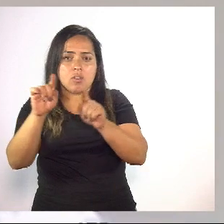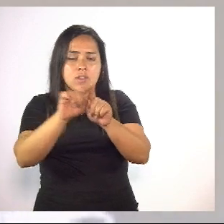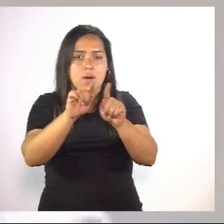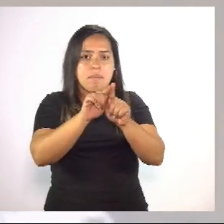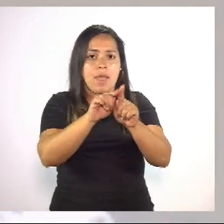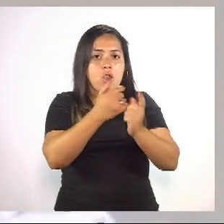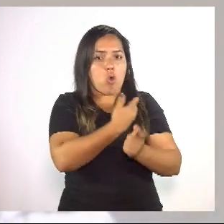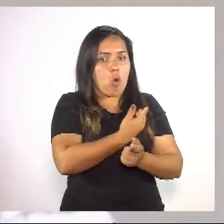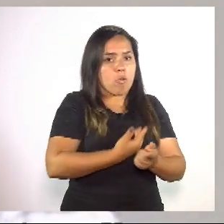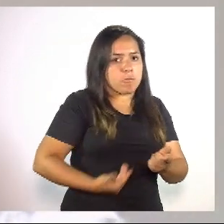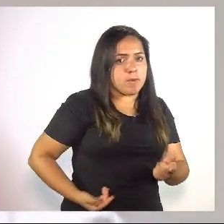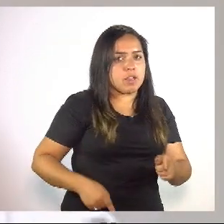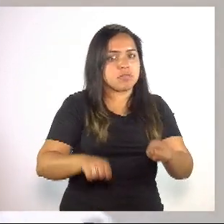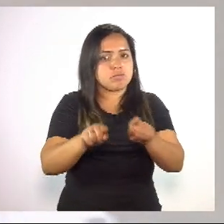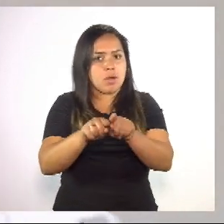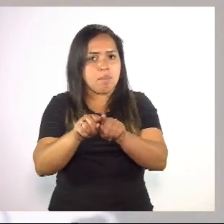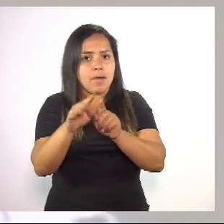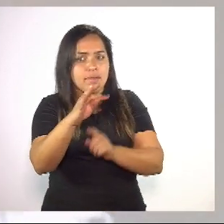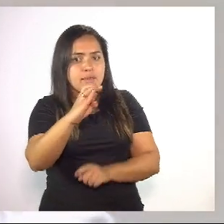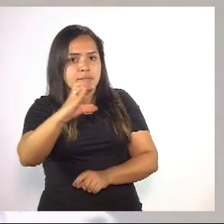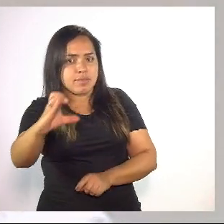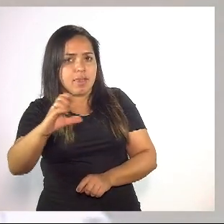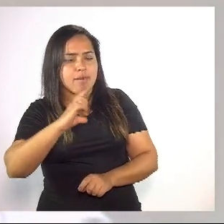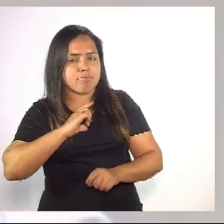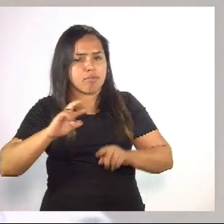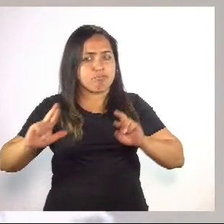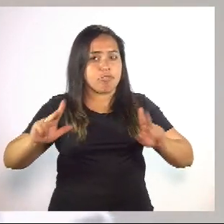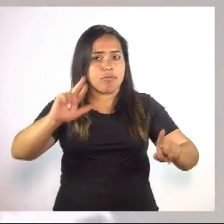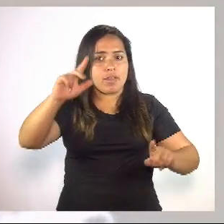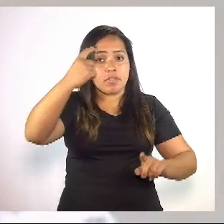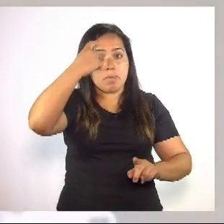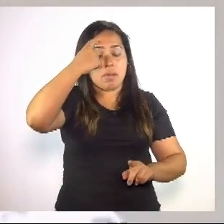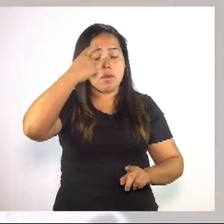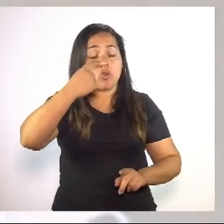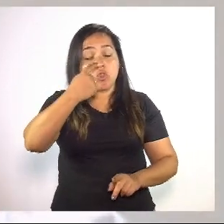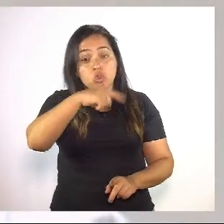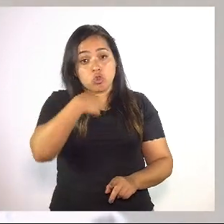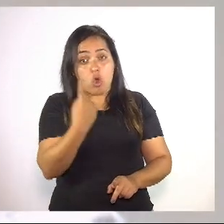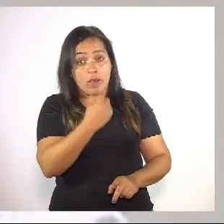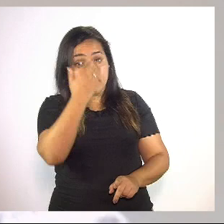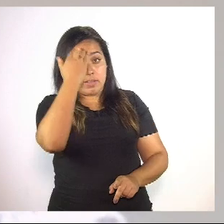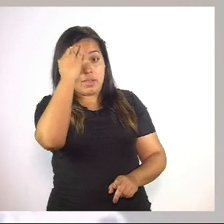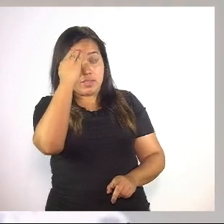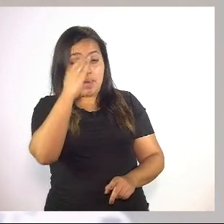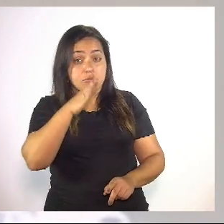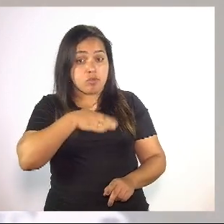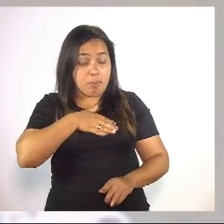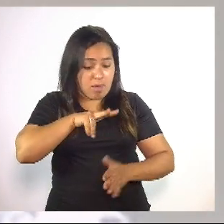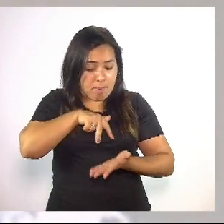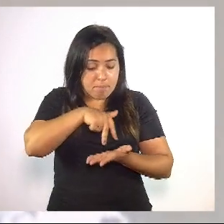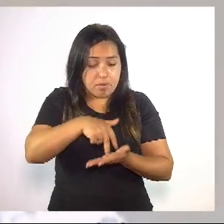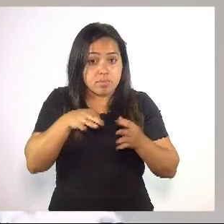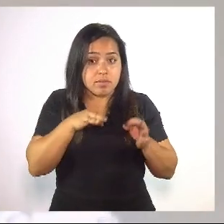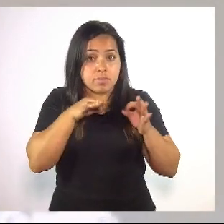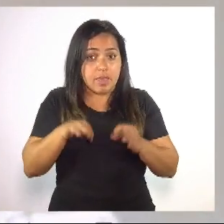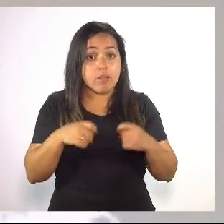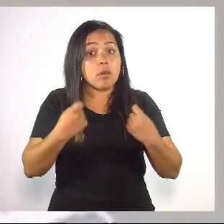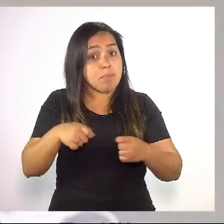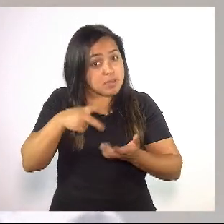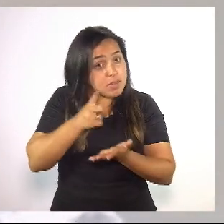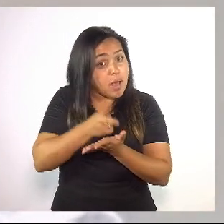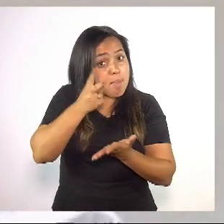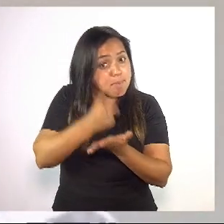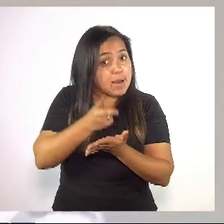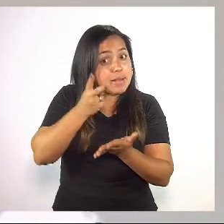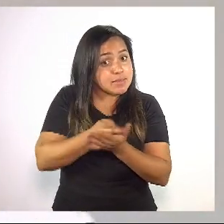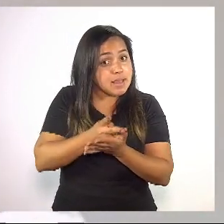está posta. Nós entendemos que nossa posição está correta e que nós devemos mantê-la. Aqui é uma questão muito